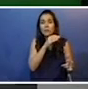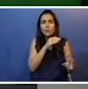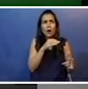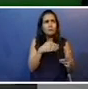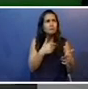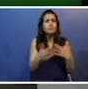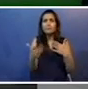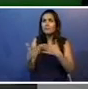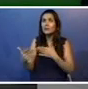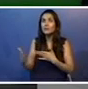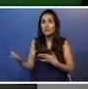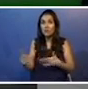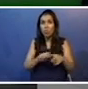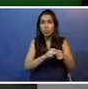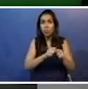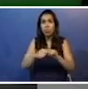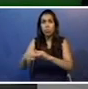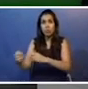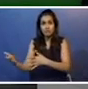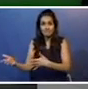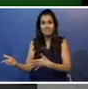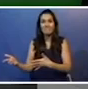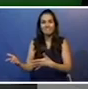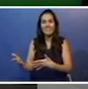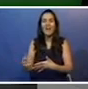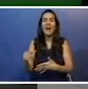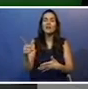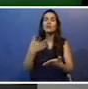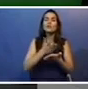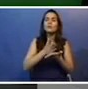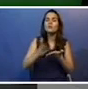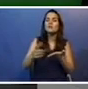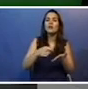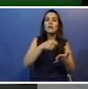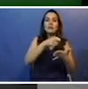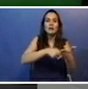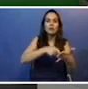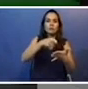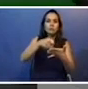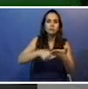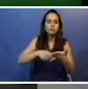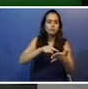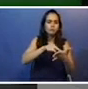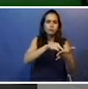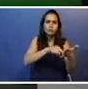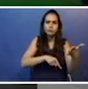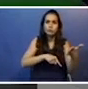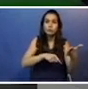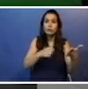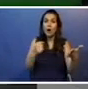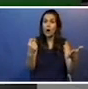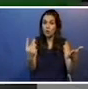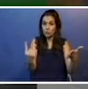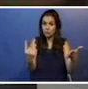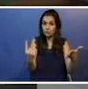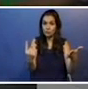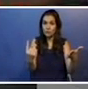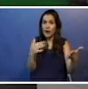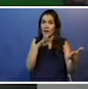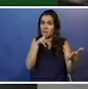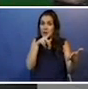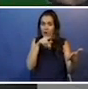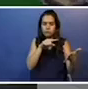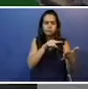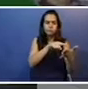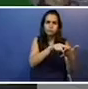se perdiam. Aí depois eles passaram a riscar em ossos, um risquinho correspondia a cada animal.